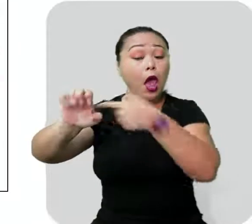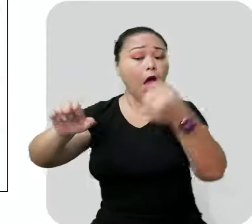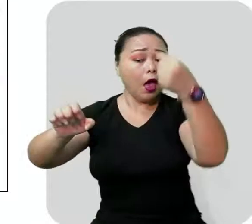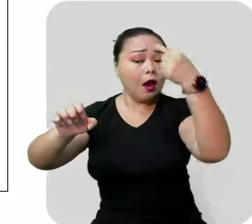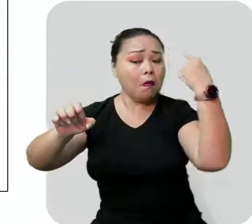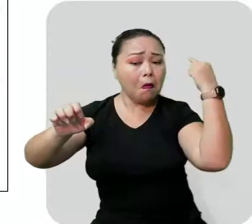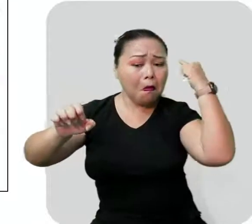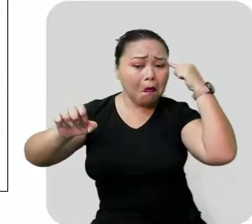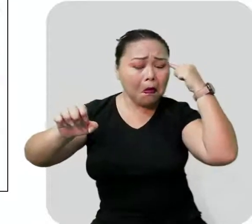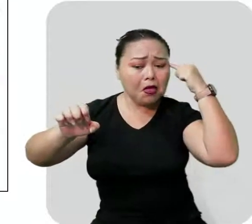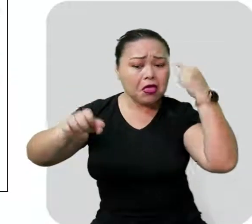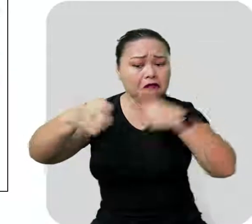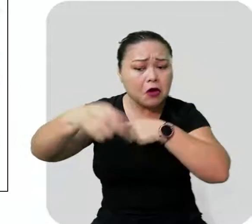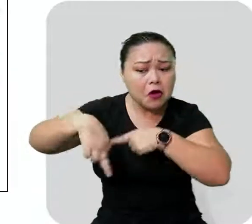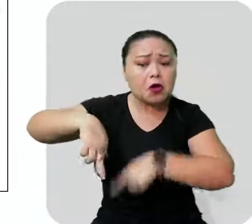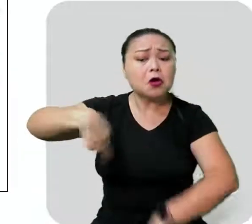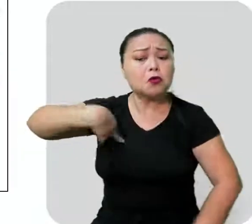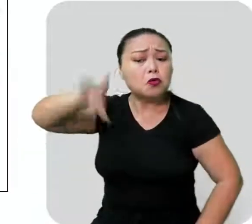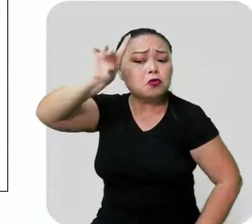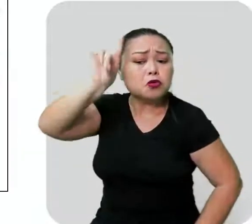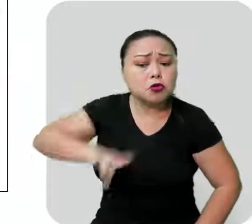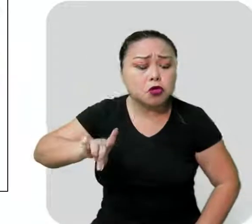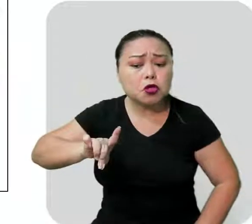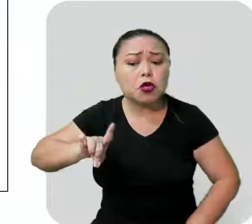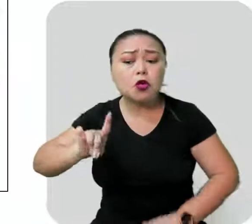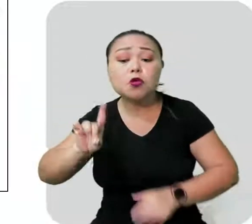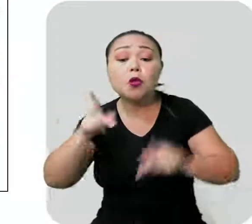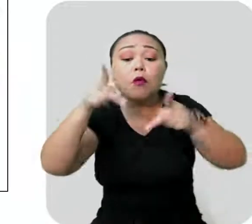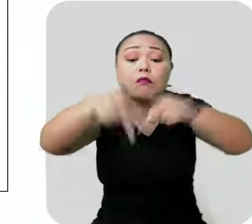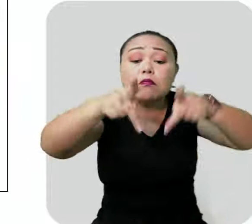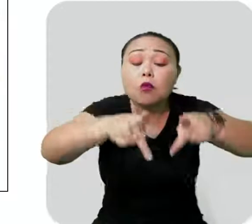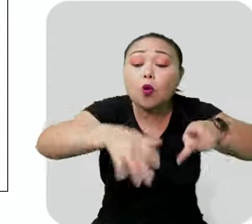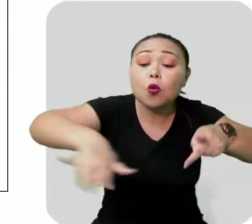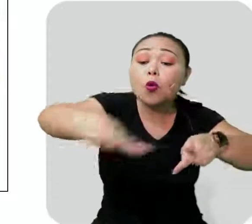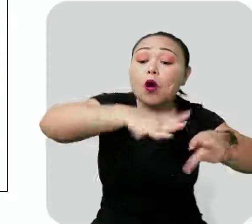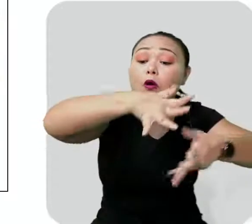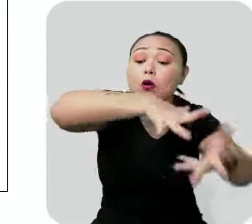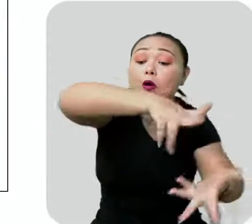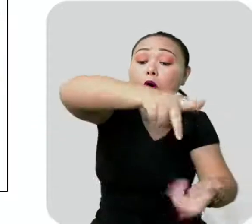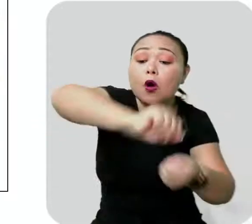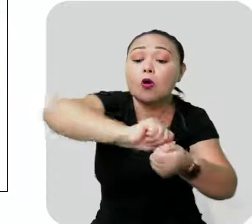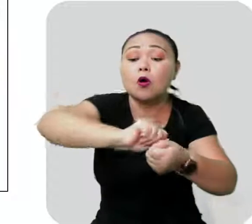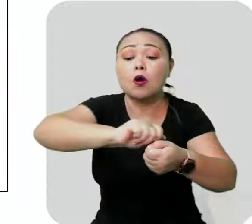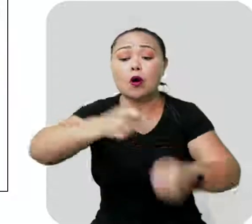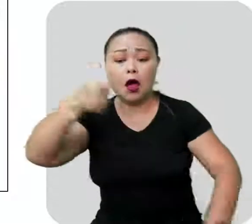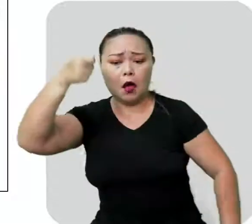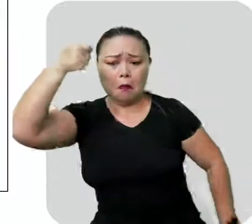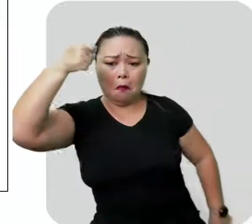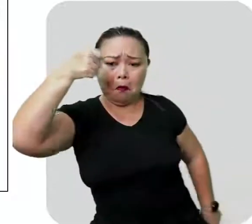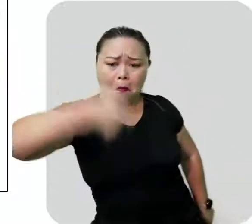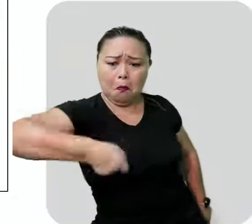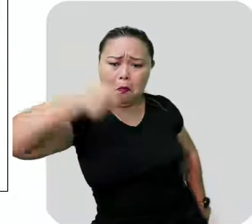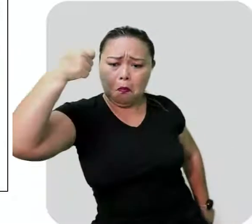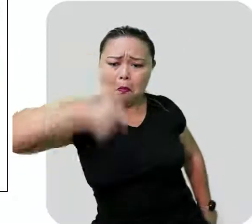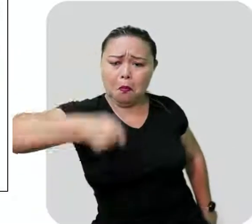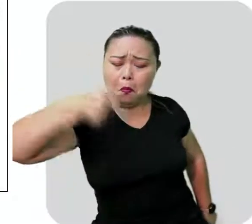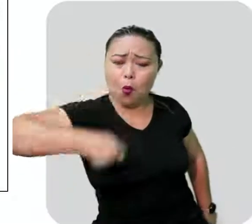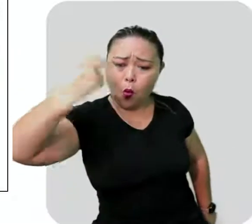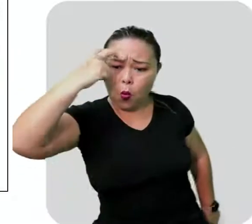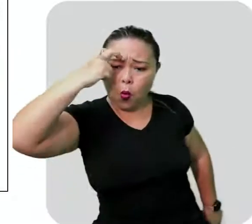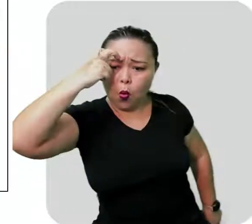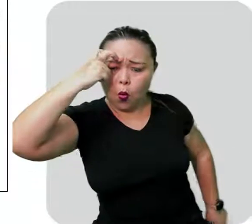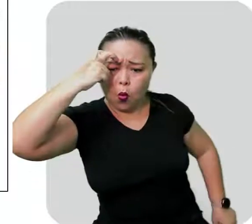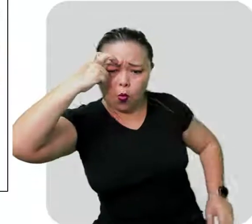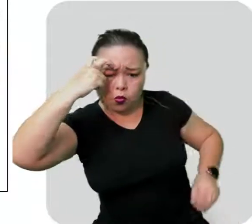direito Olha aí de submeter os povos do resto do mundo impondo-lhe sua